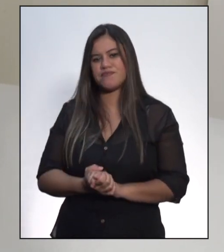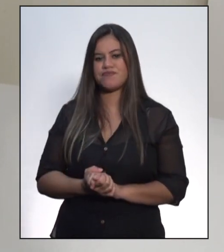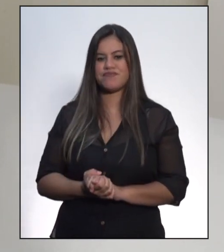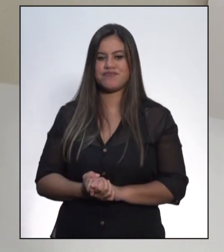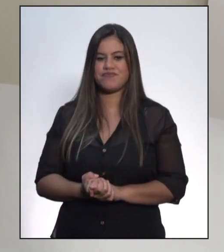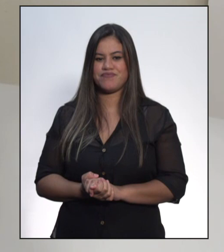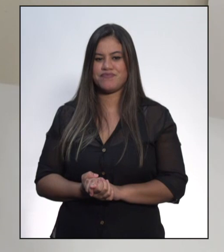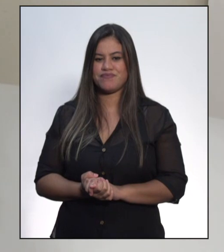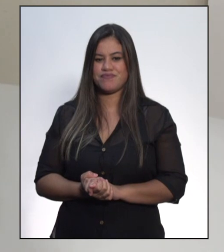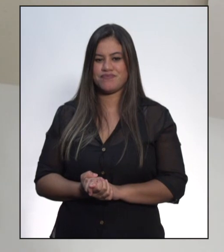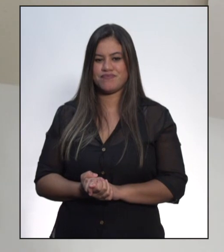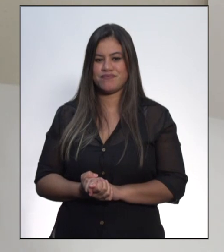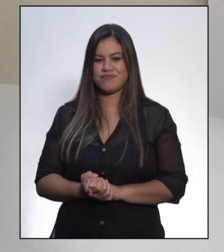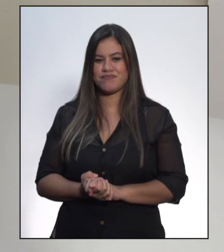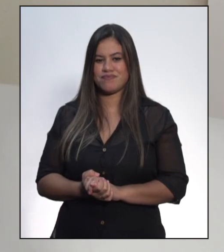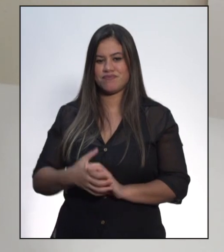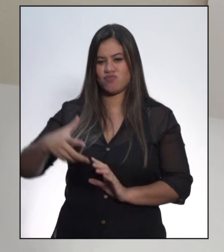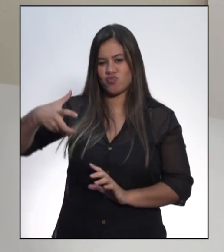Pressionando ele.